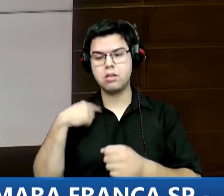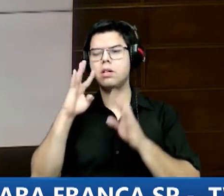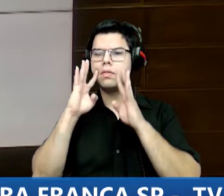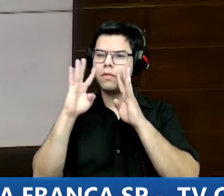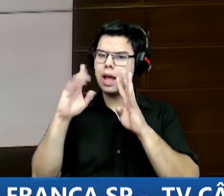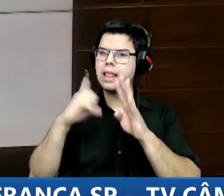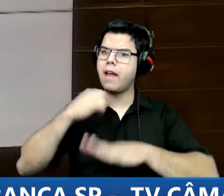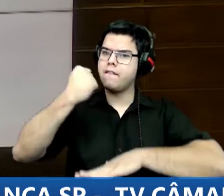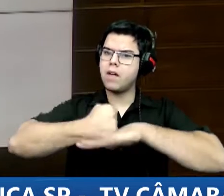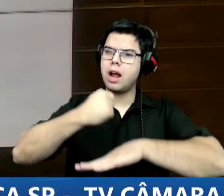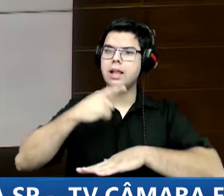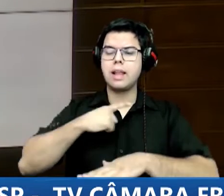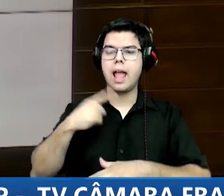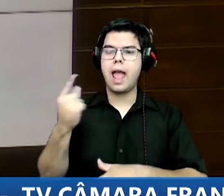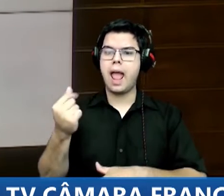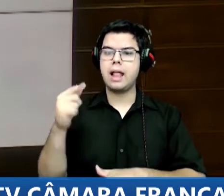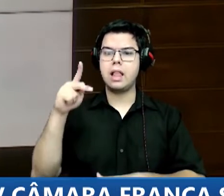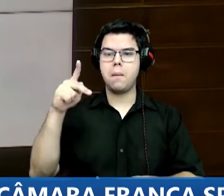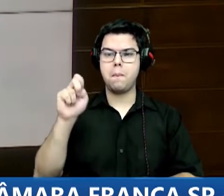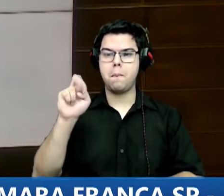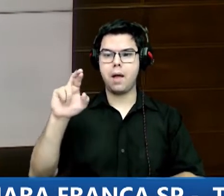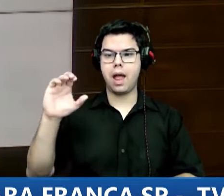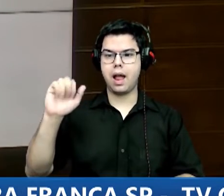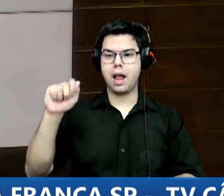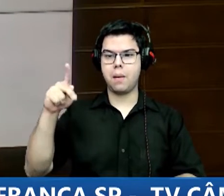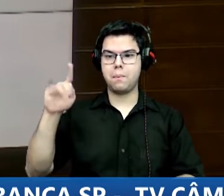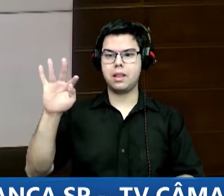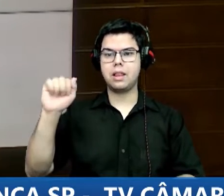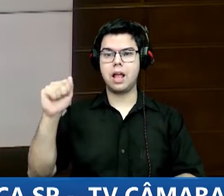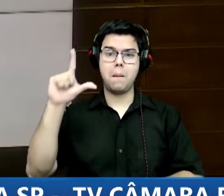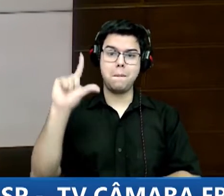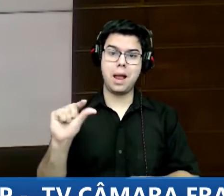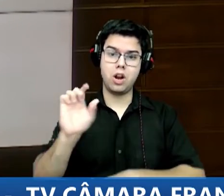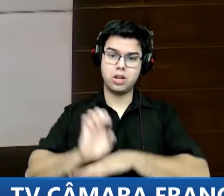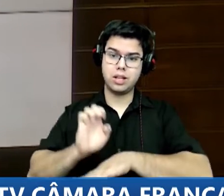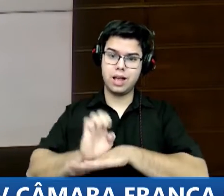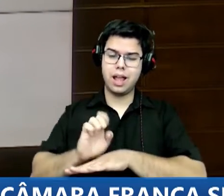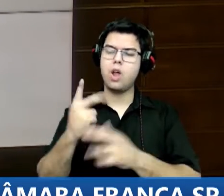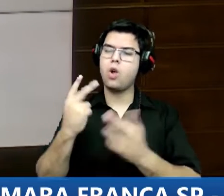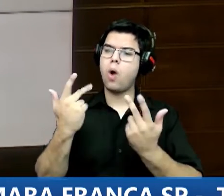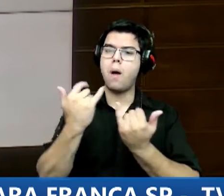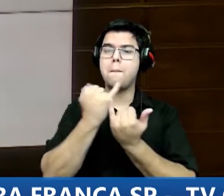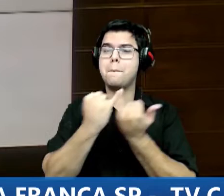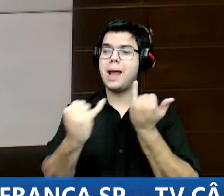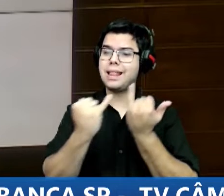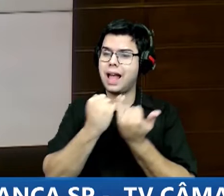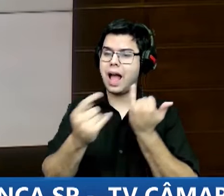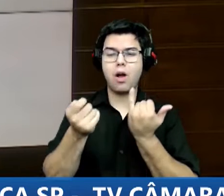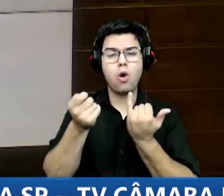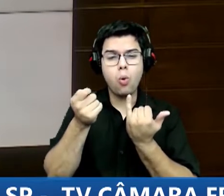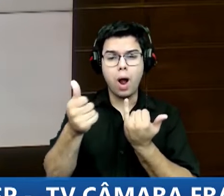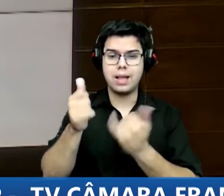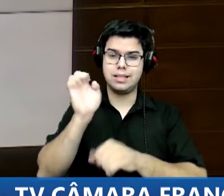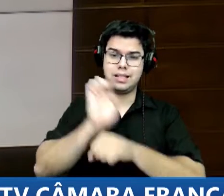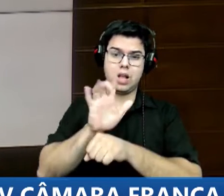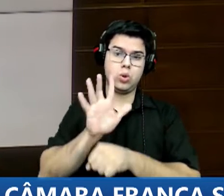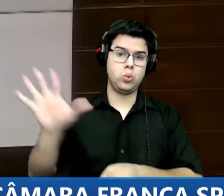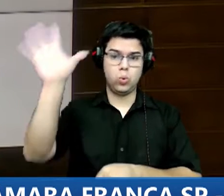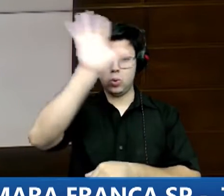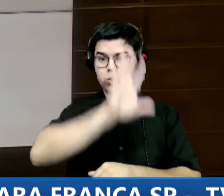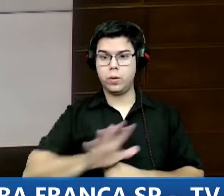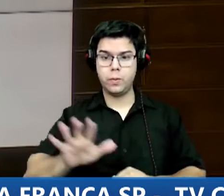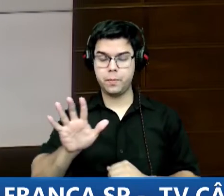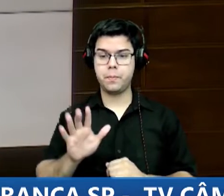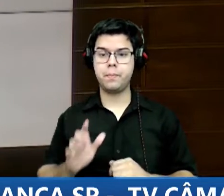uma das menores do Estado, quase metade do que era a renda per capita do nosso estado todo. Nós tínhamos